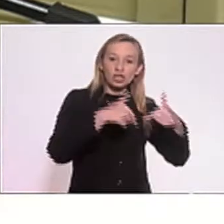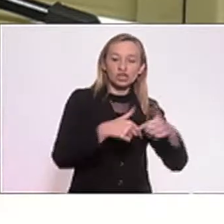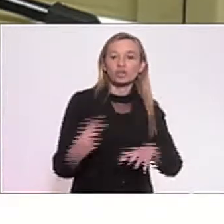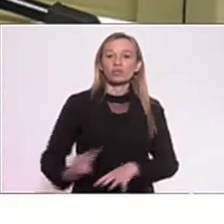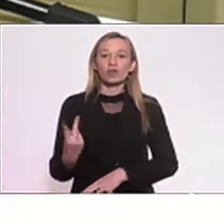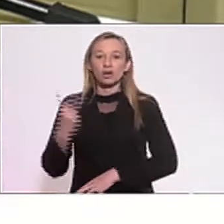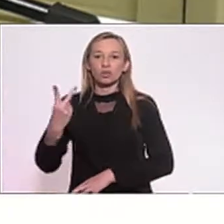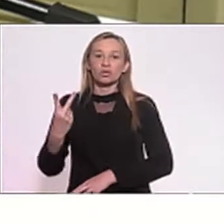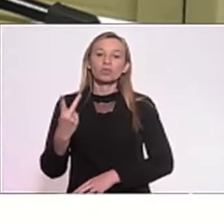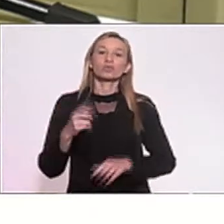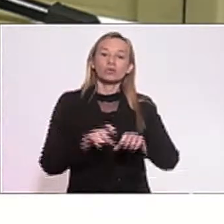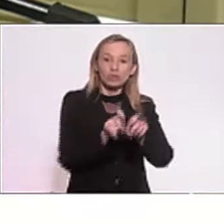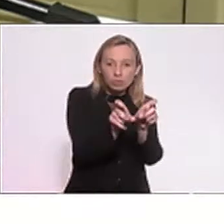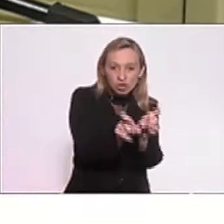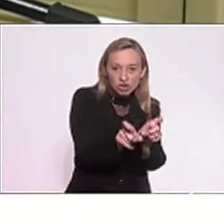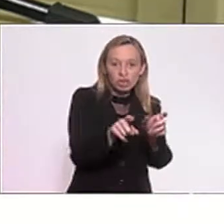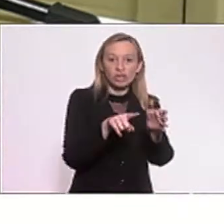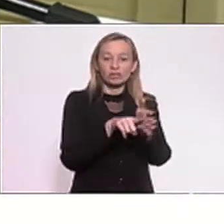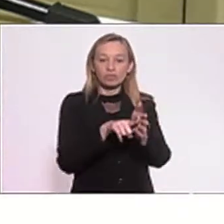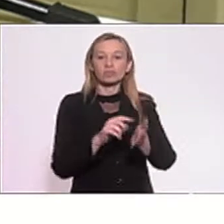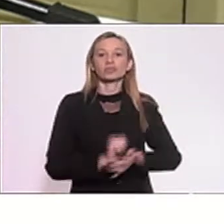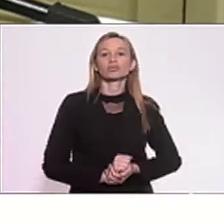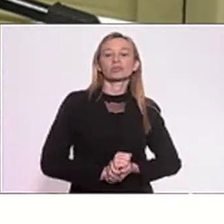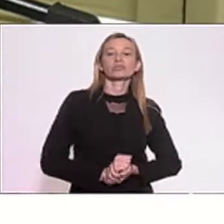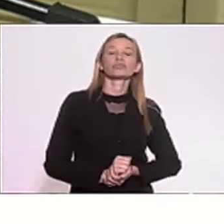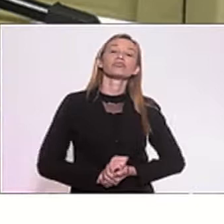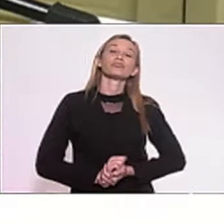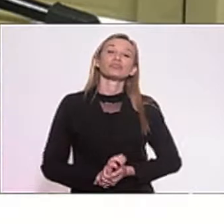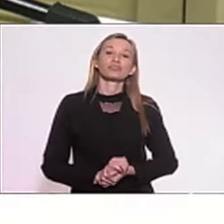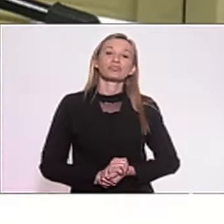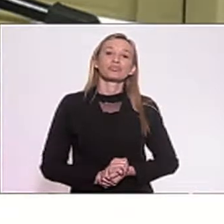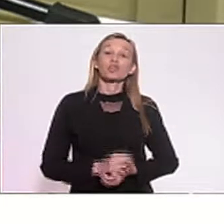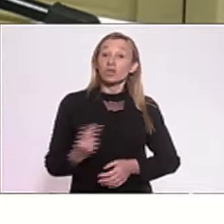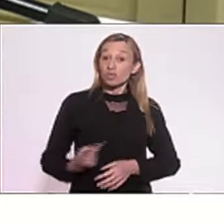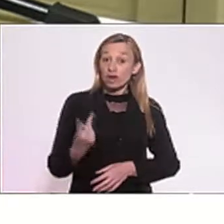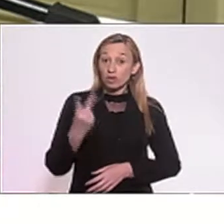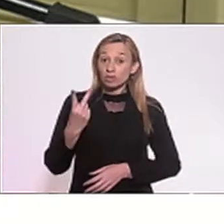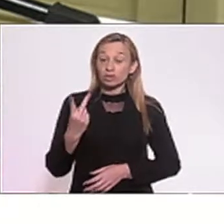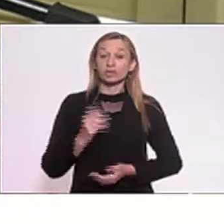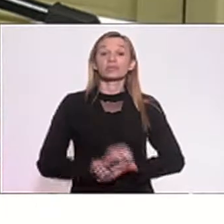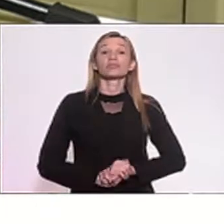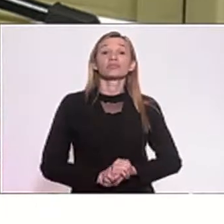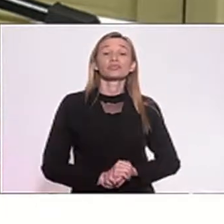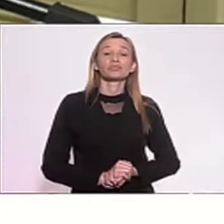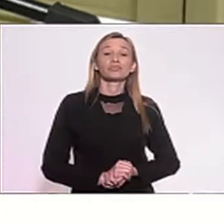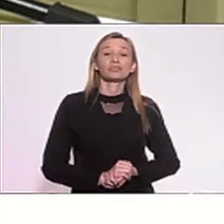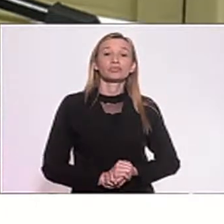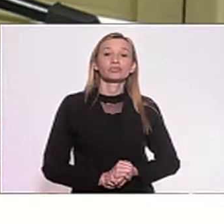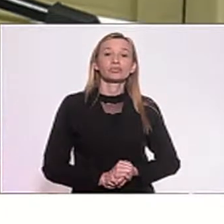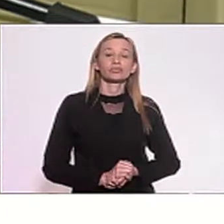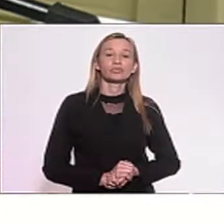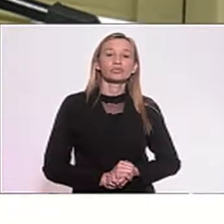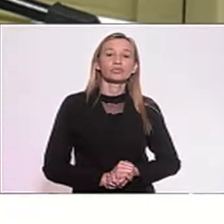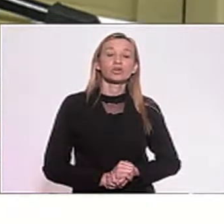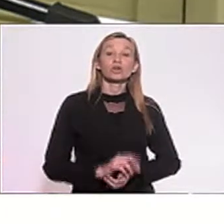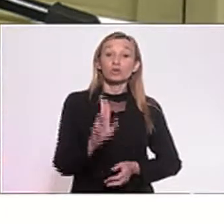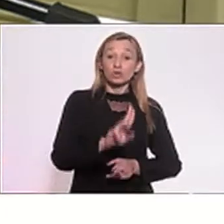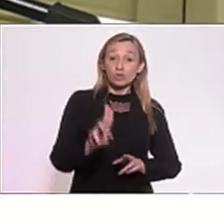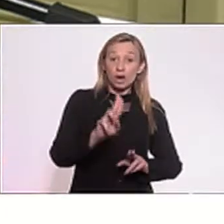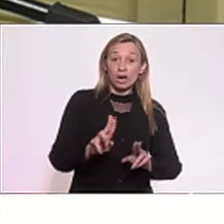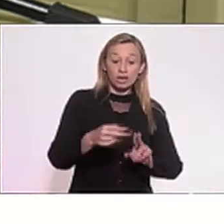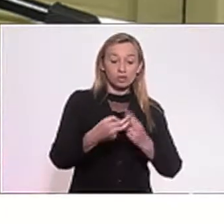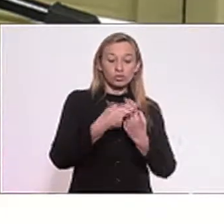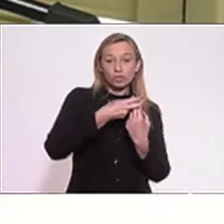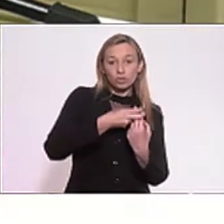valor dos tetos da municipalização. Os valores irrisórios expõem os usuários do SUS a